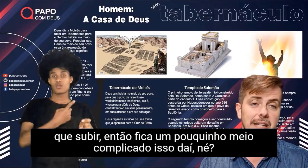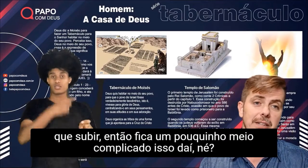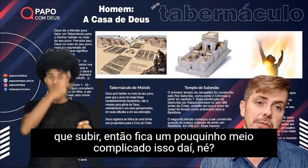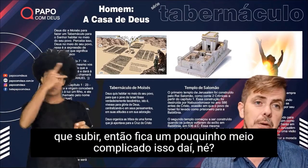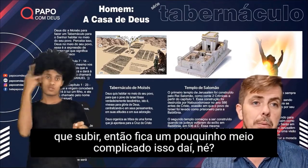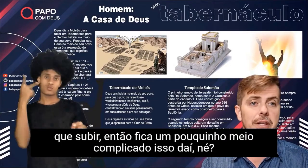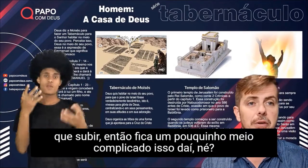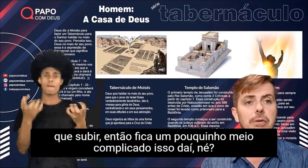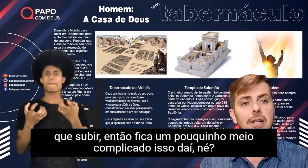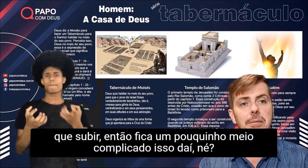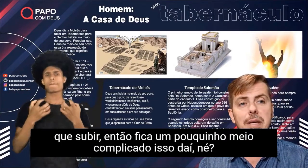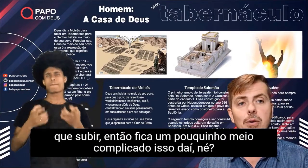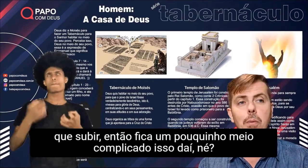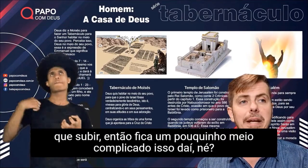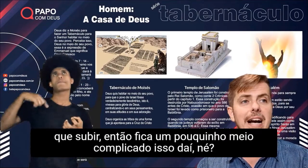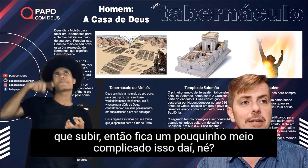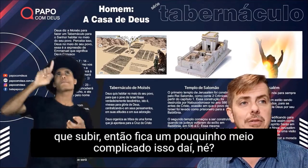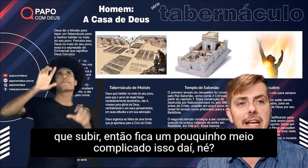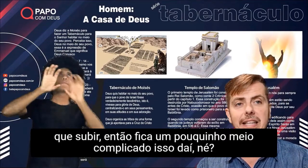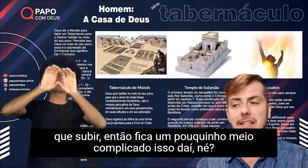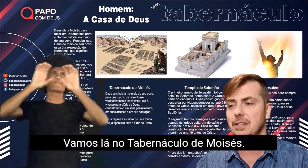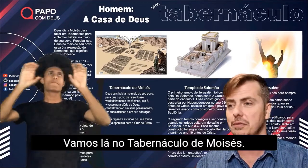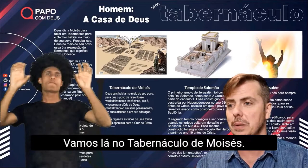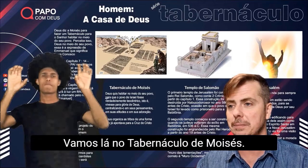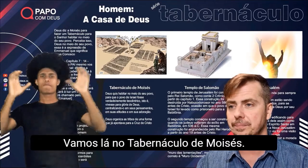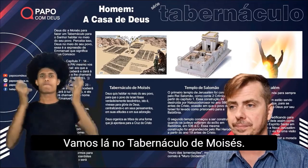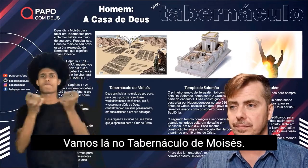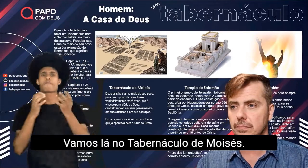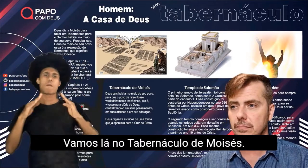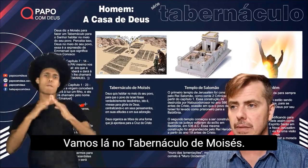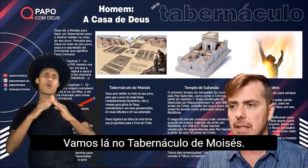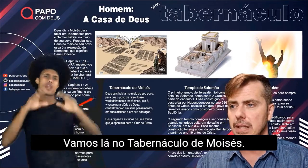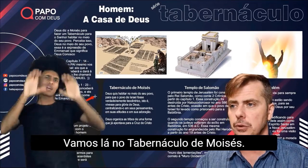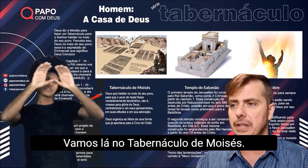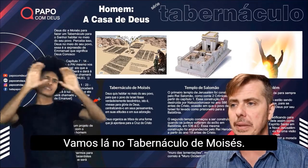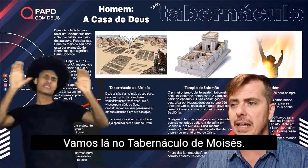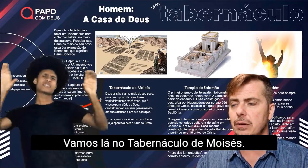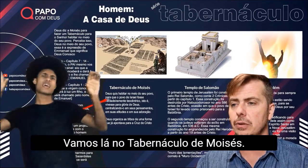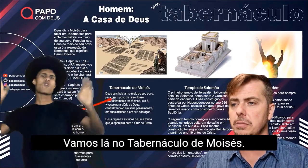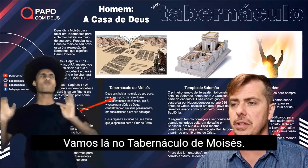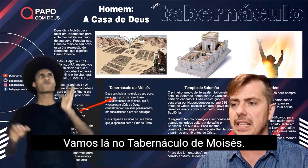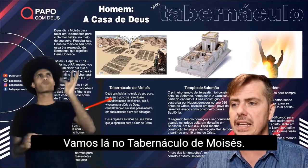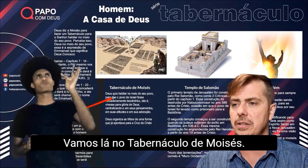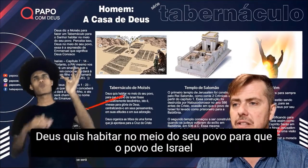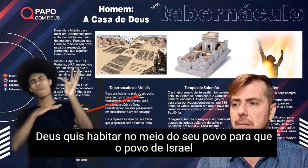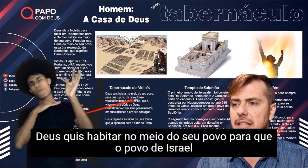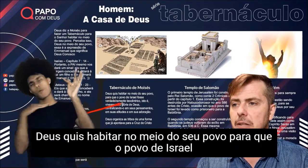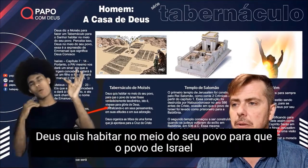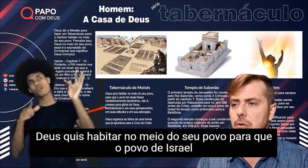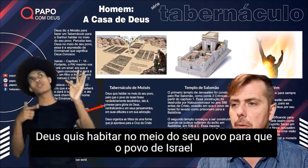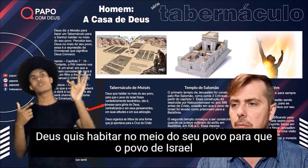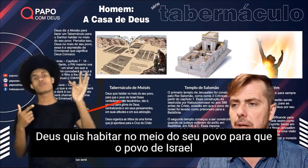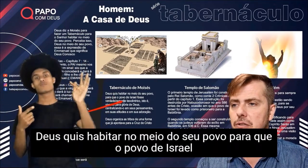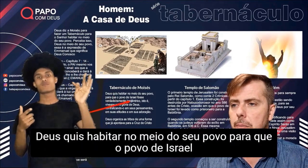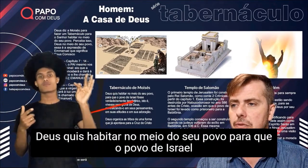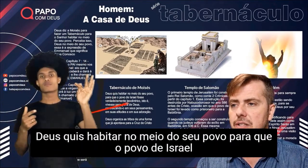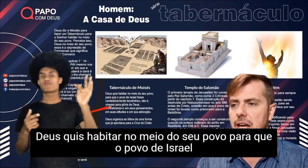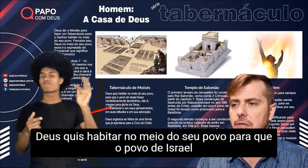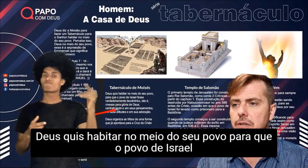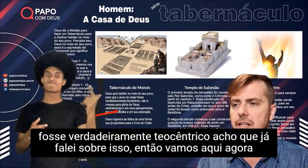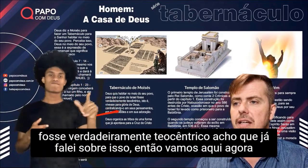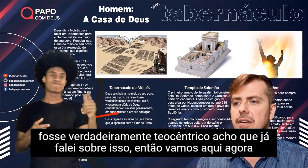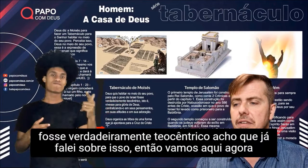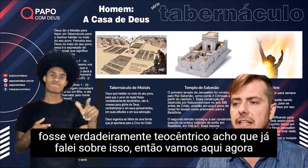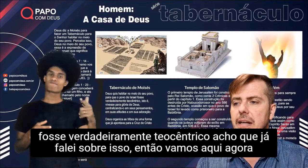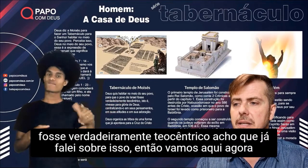tem que subir. Então fica um pouquinho meio complicado isso daí, né? Vamos lá? No tabernáculo de Moisés, Deus quis habitar no meio do seu povo para que seu povo de